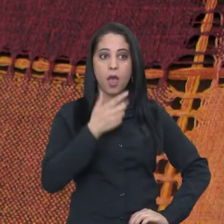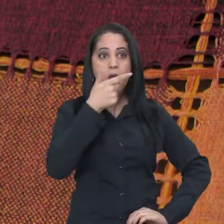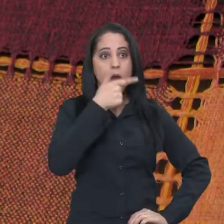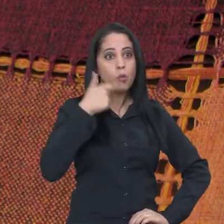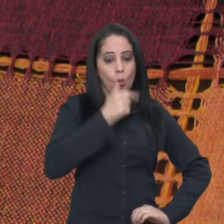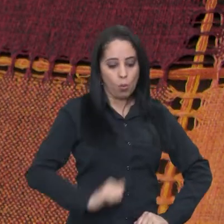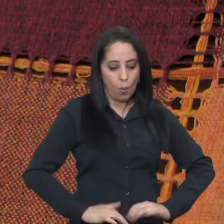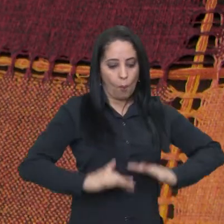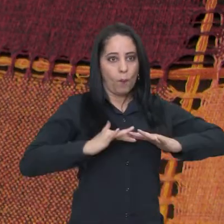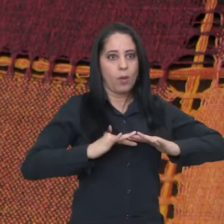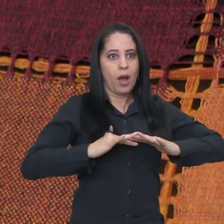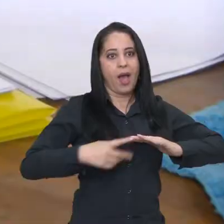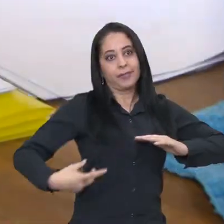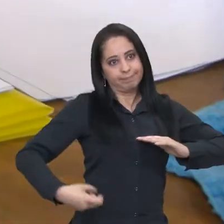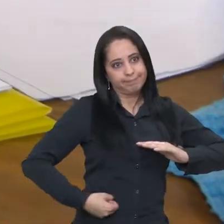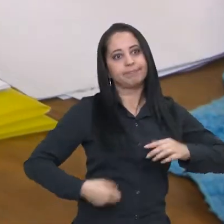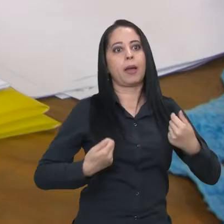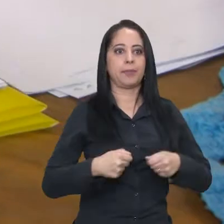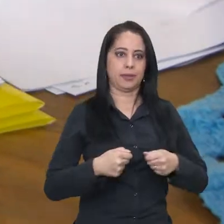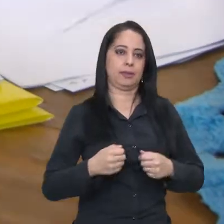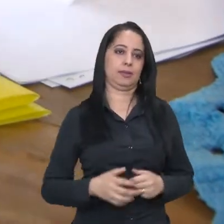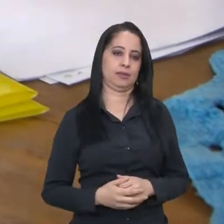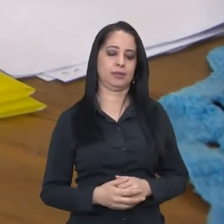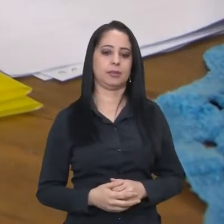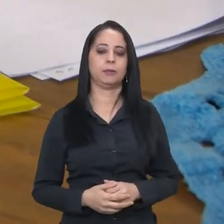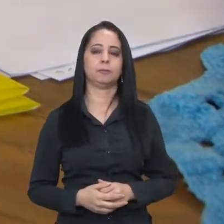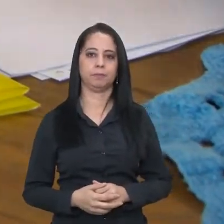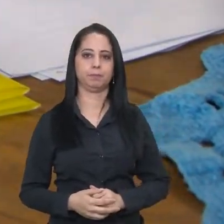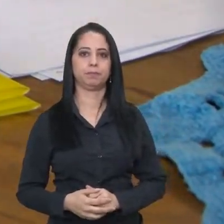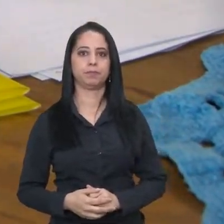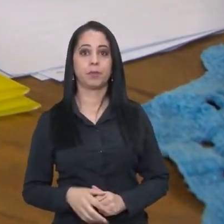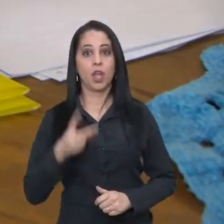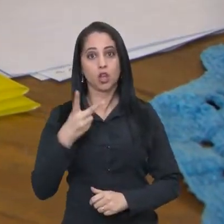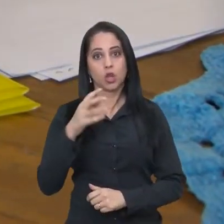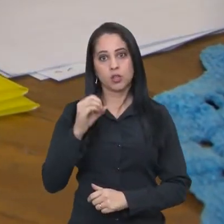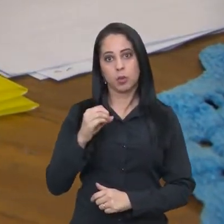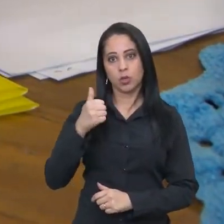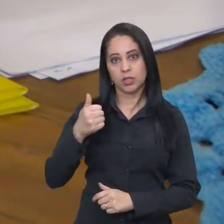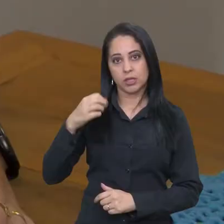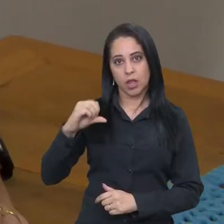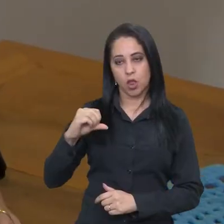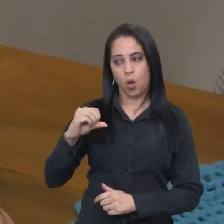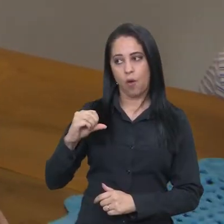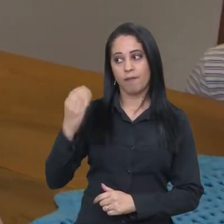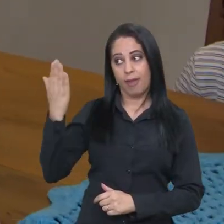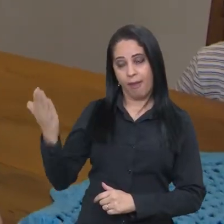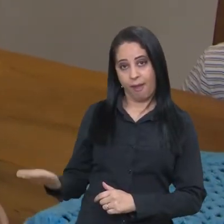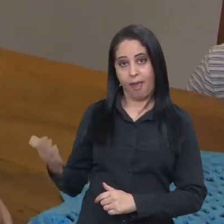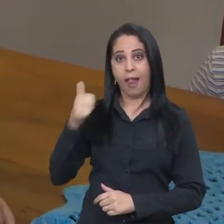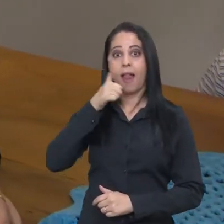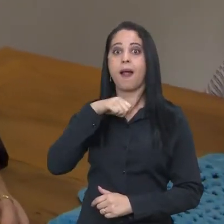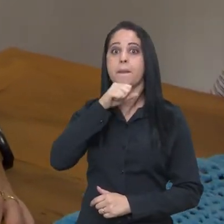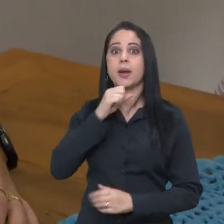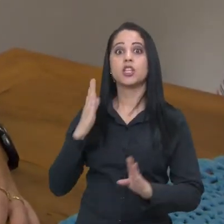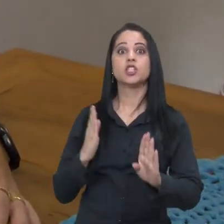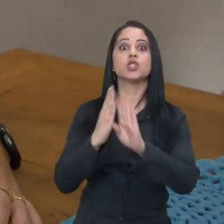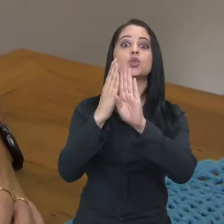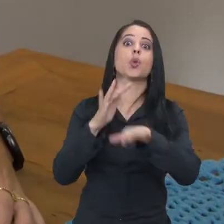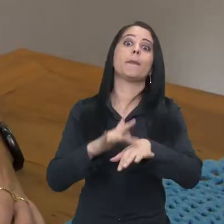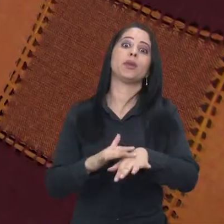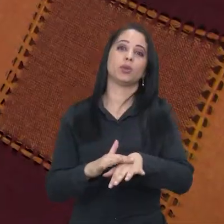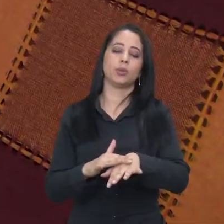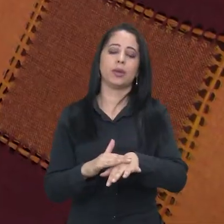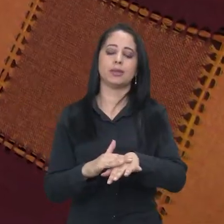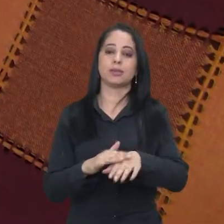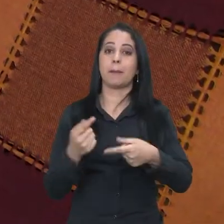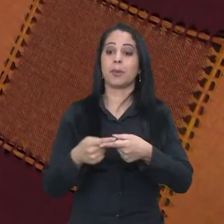dá insulina para baixar. O diagnóstico do Antônio veio em 2019. A Micheline, mãe dele, achou que